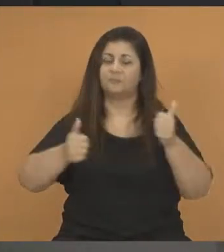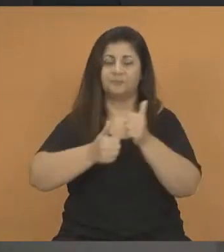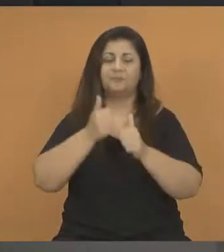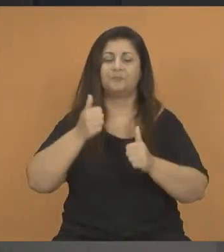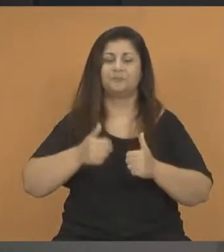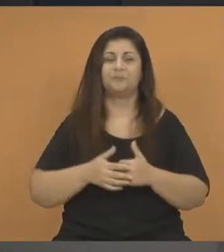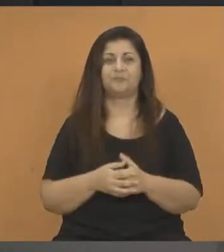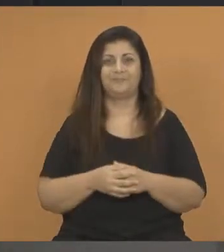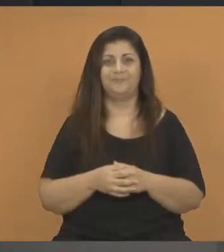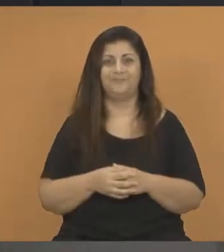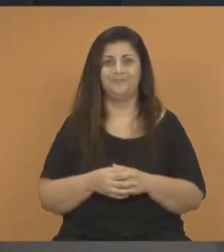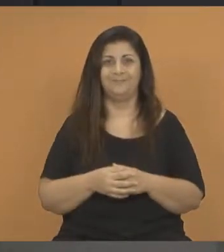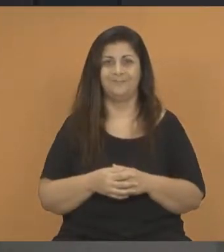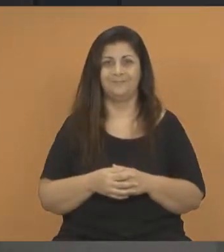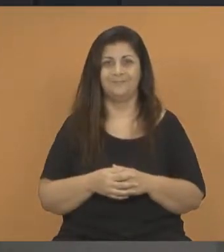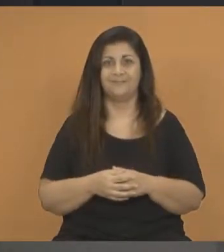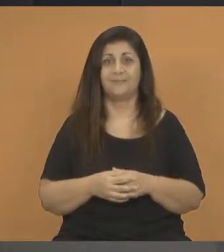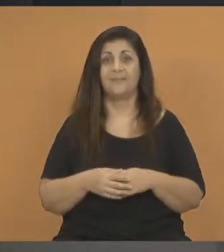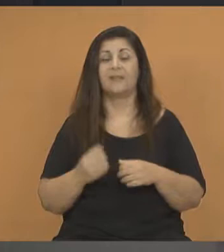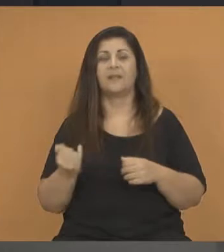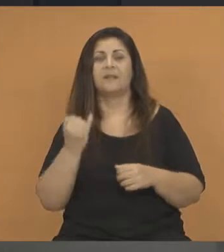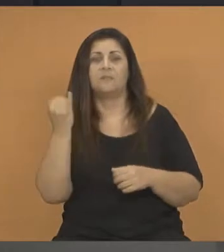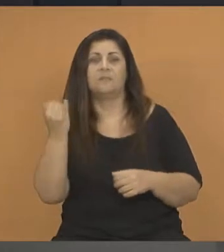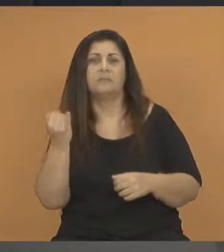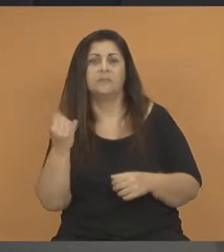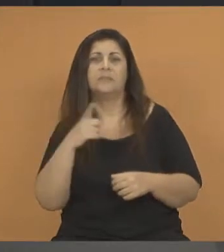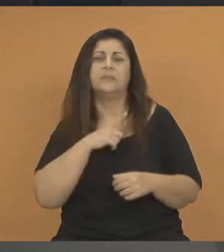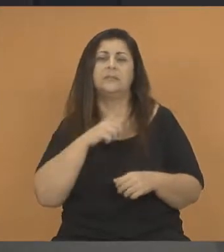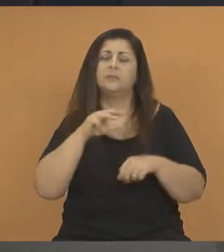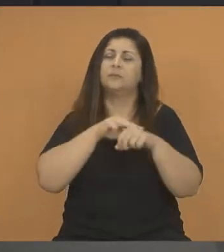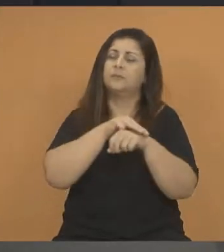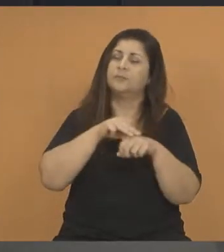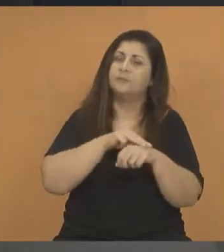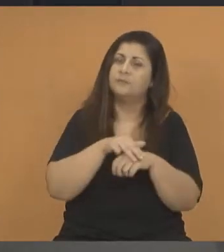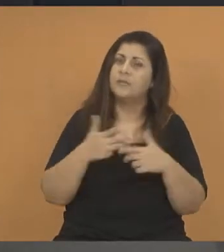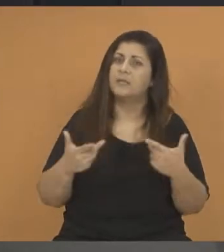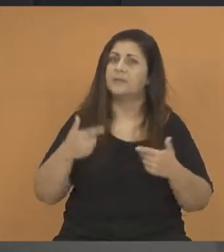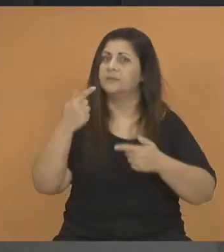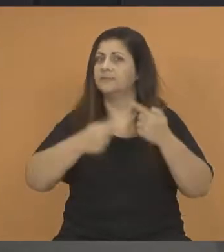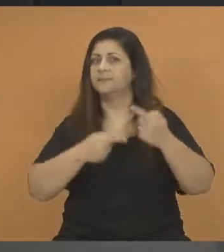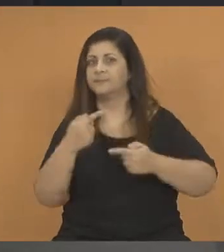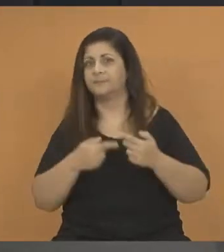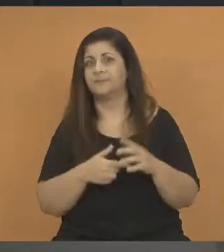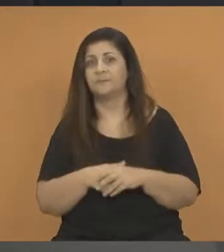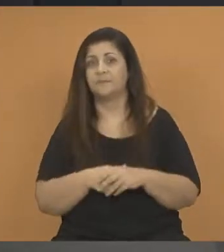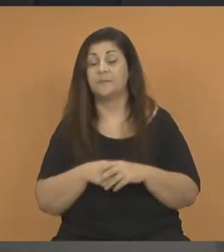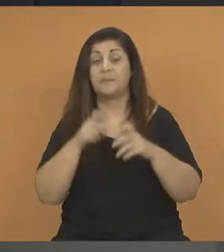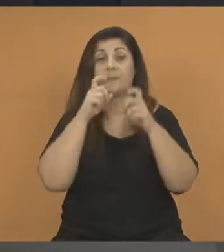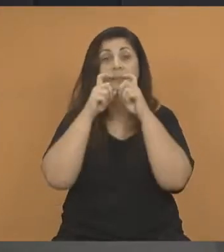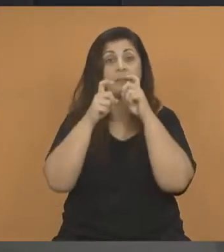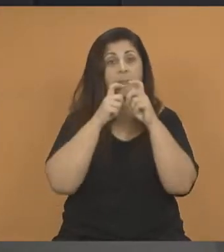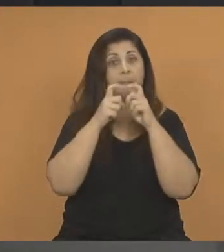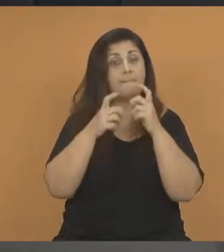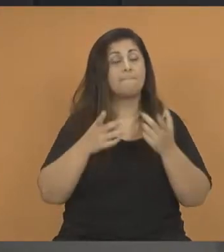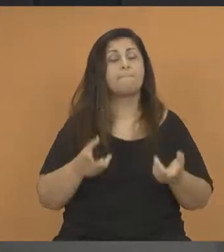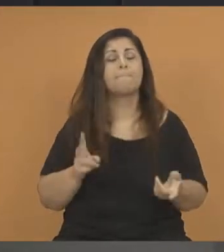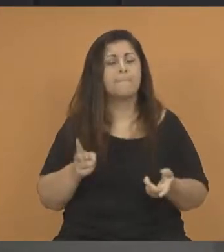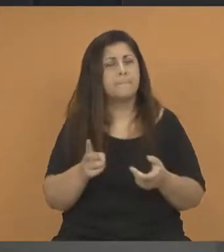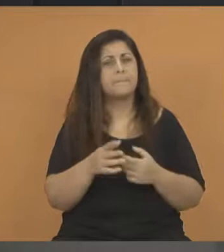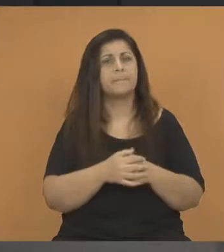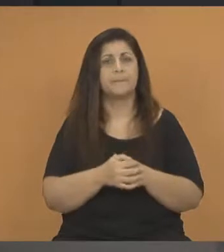que façamos, sim, discussões, debates, façamos reuniões